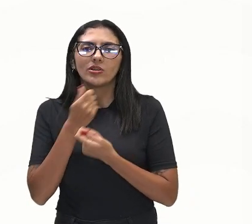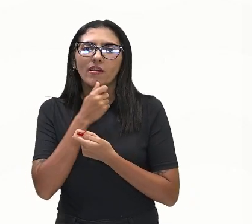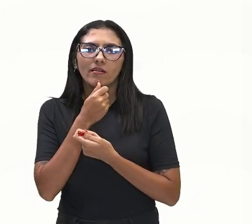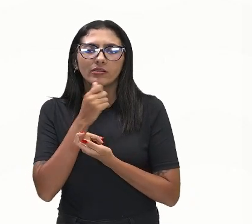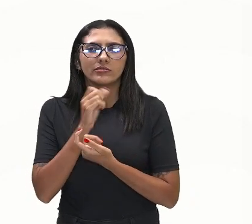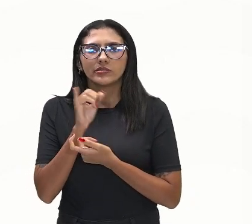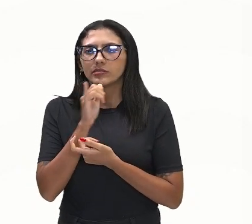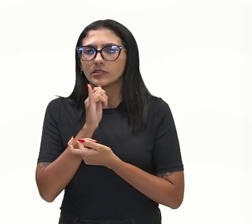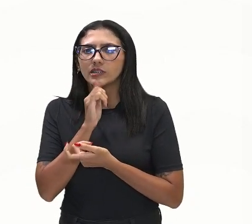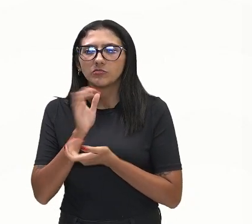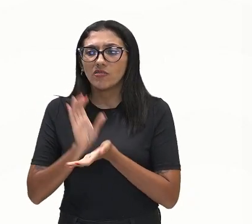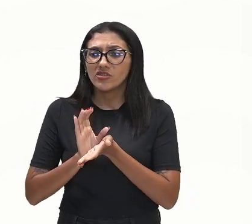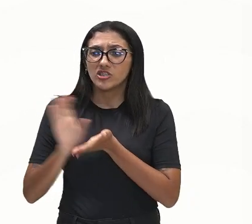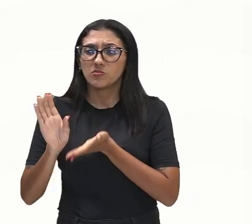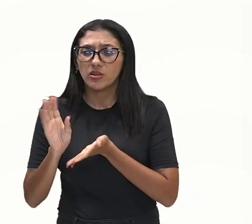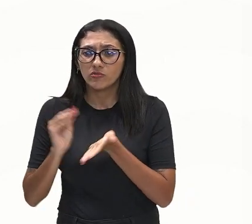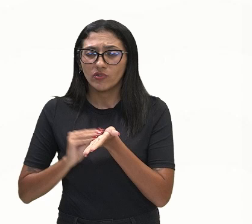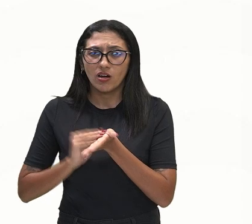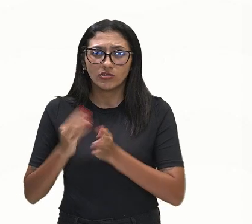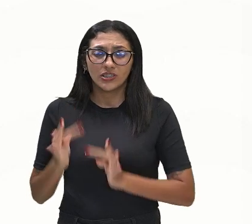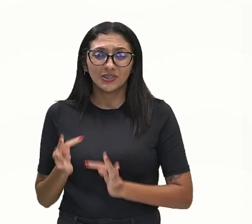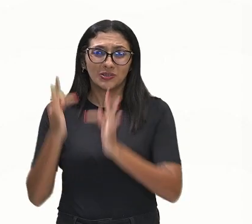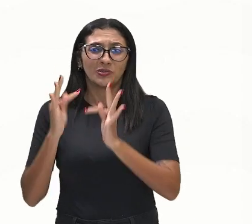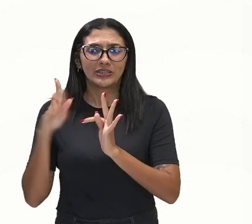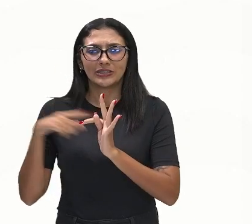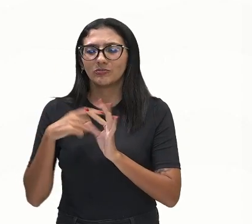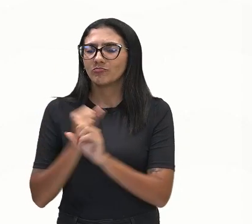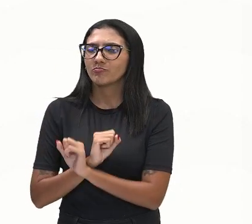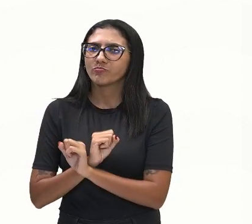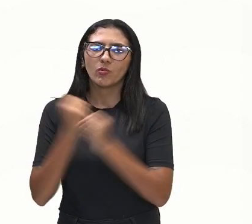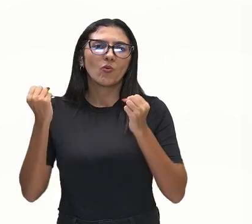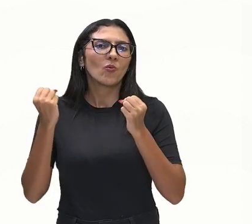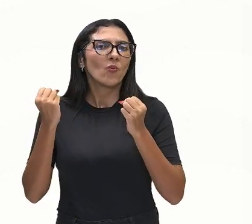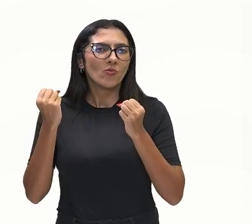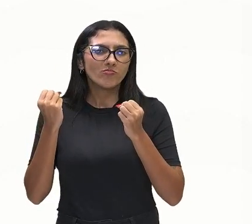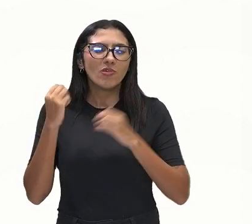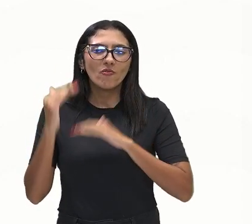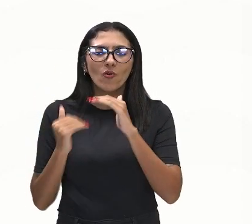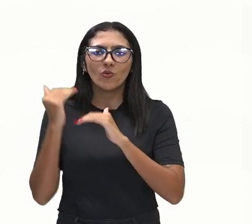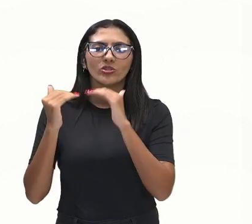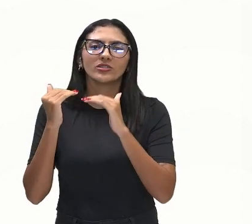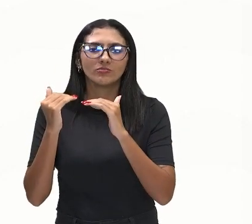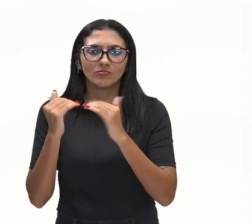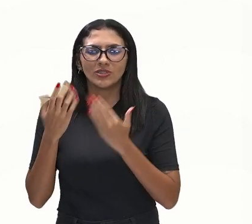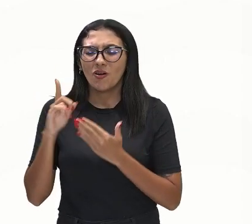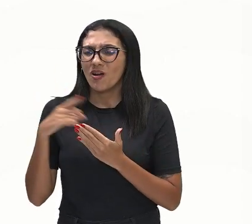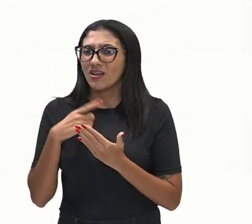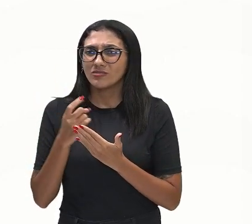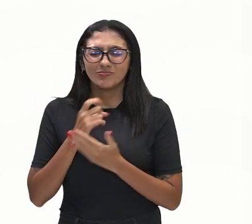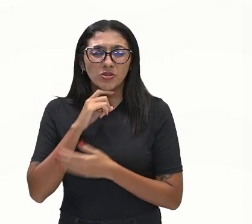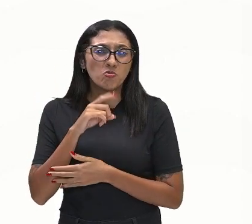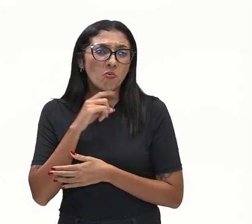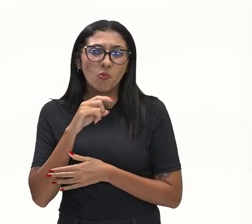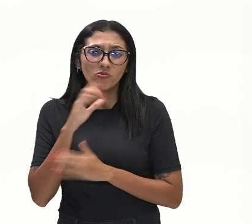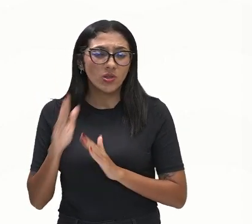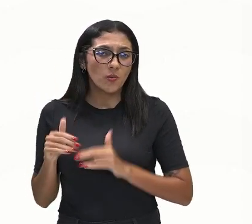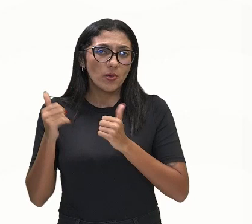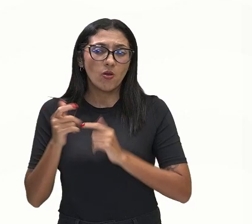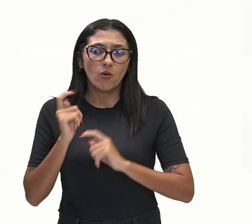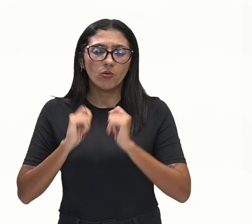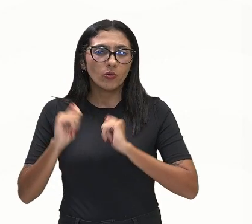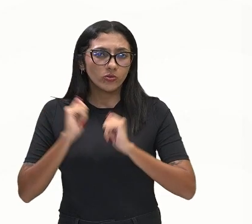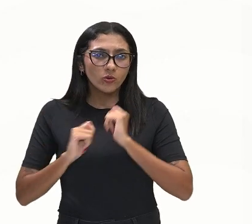em tecnologia, ele não vai avançar tecnologicamente. Então, ele não vai obter essas melhorias econômicas